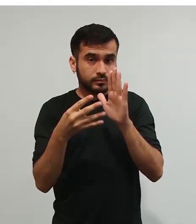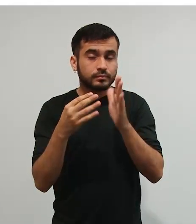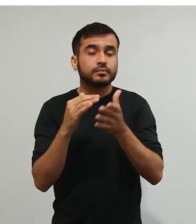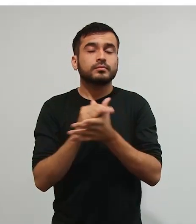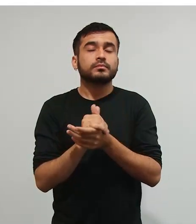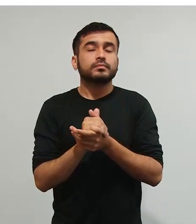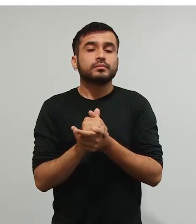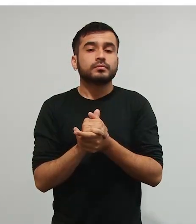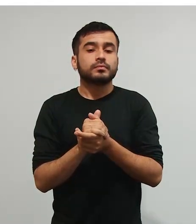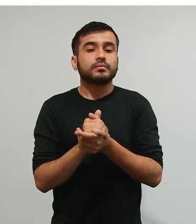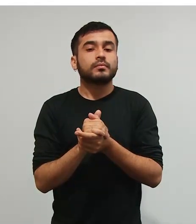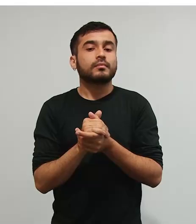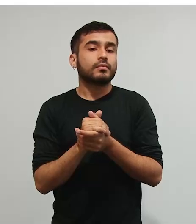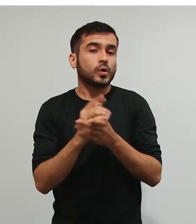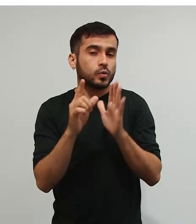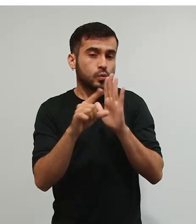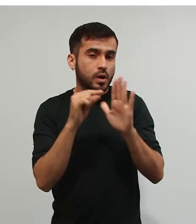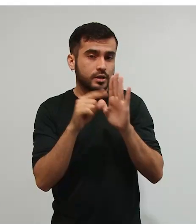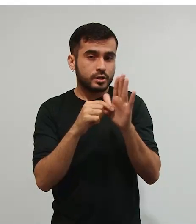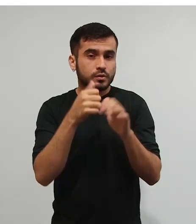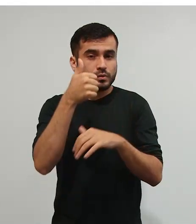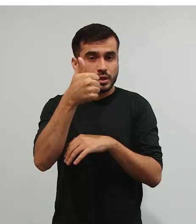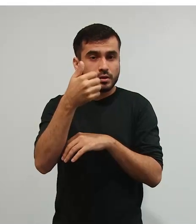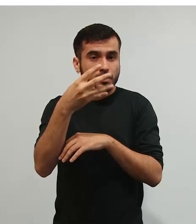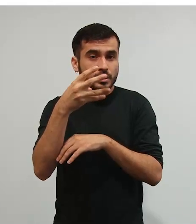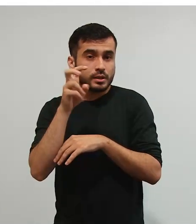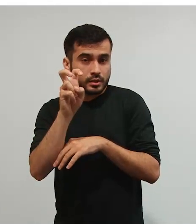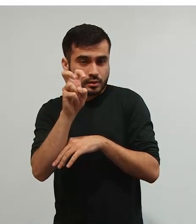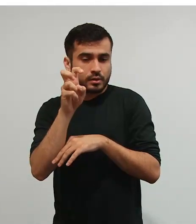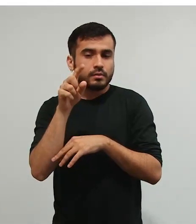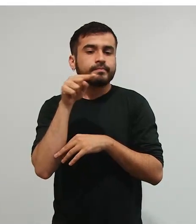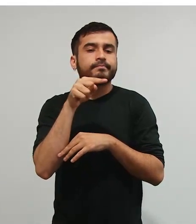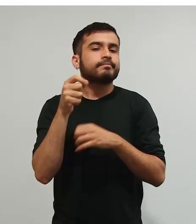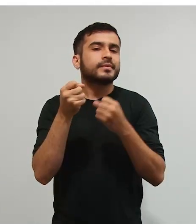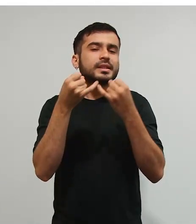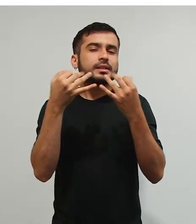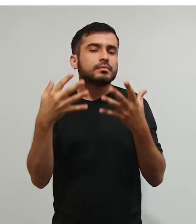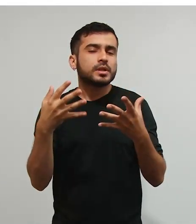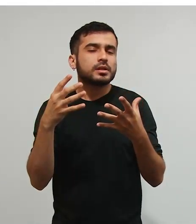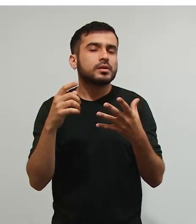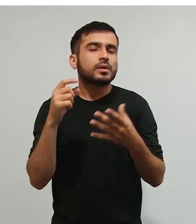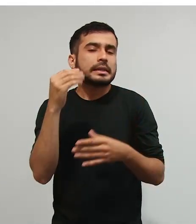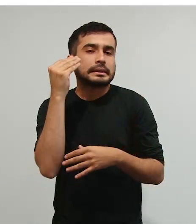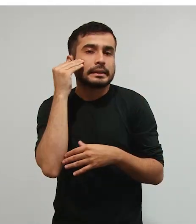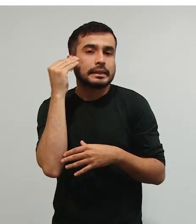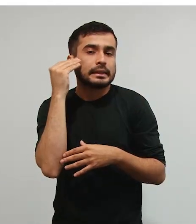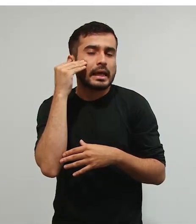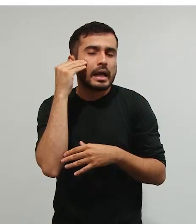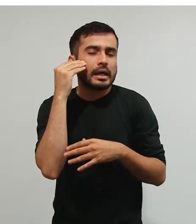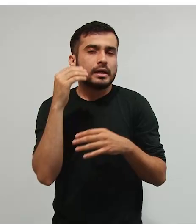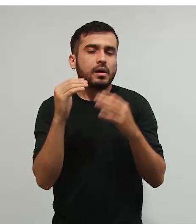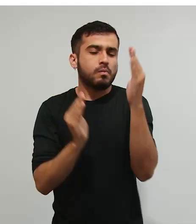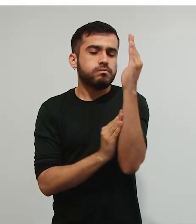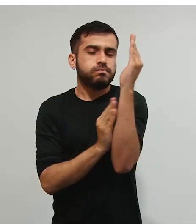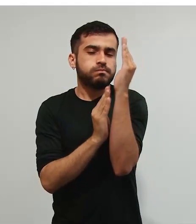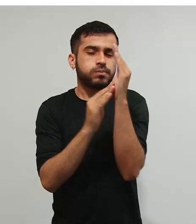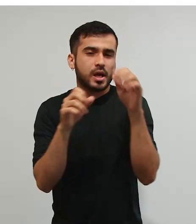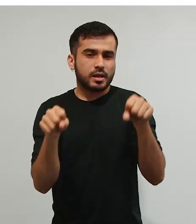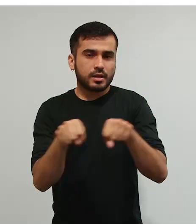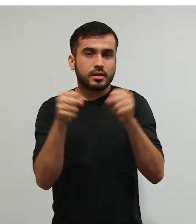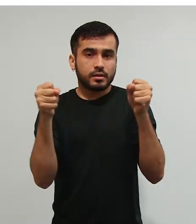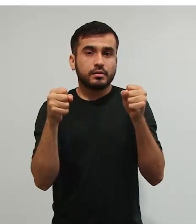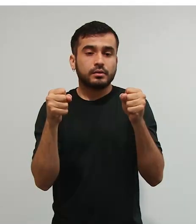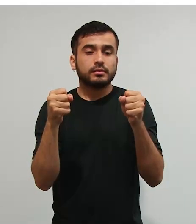145, que colocou essa tentativa de desburocratização